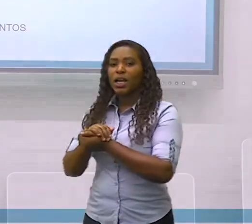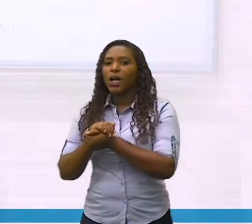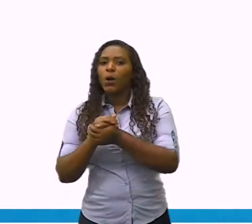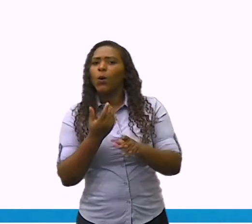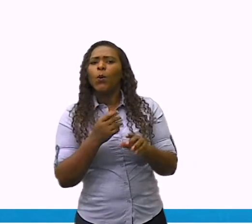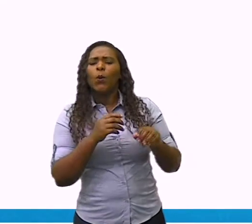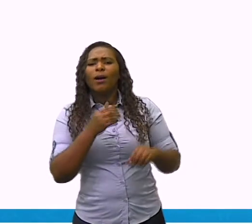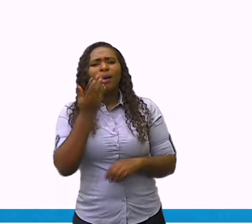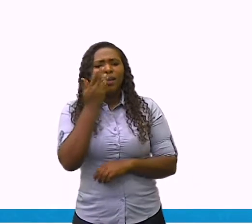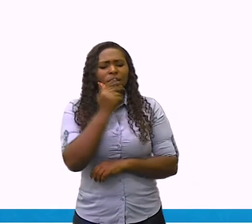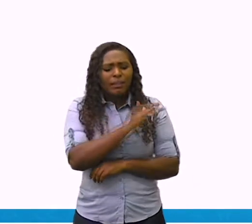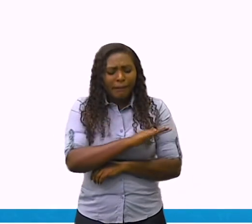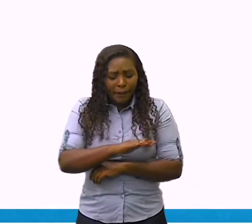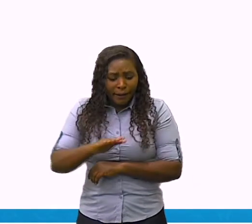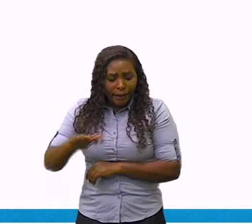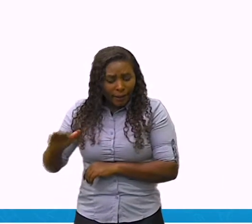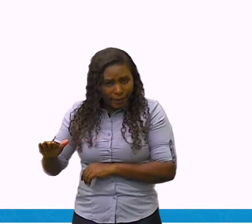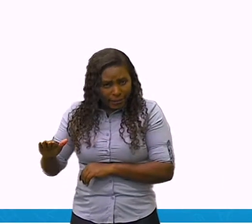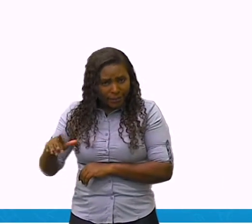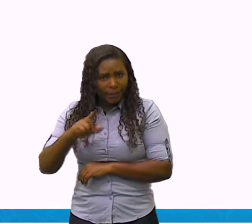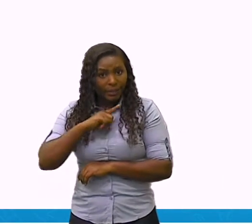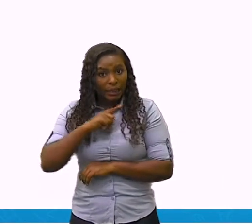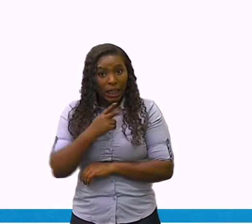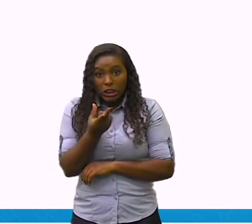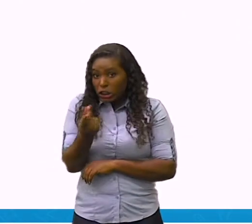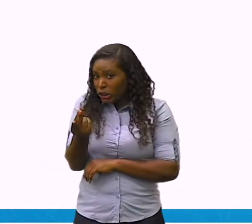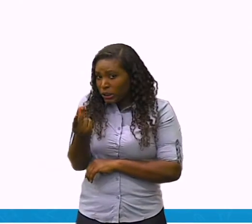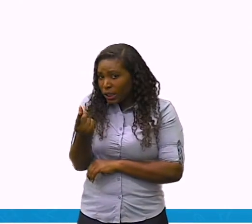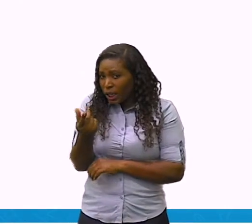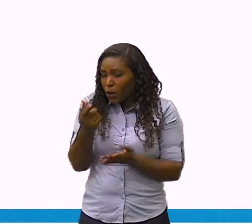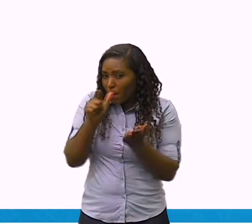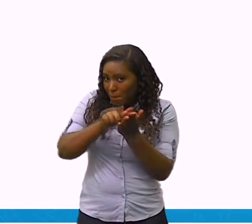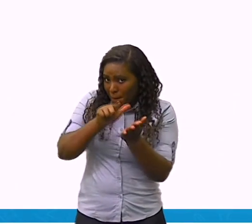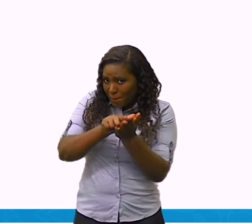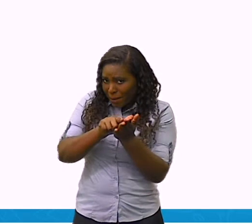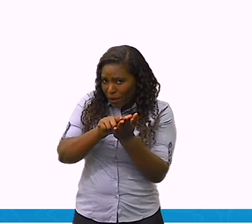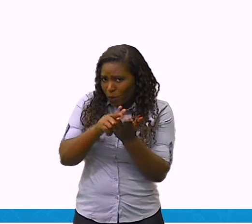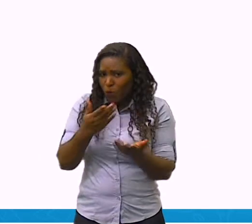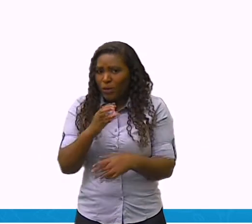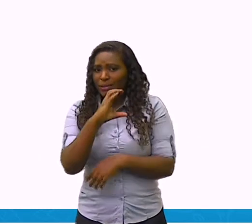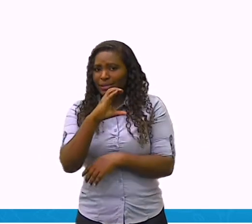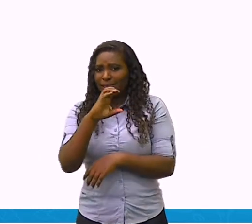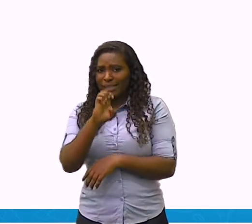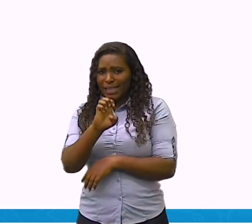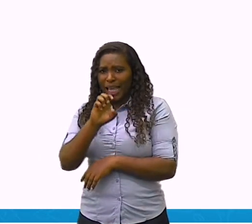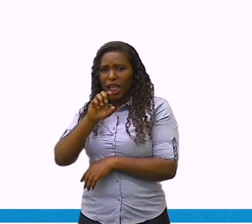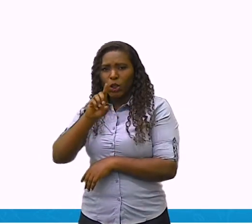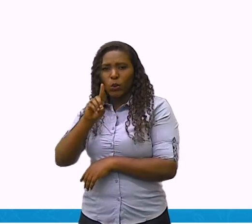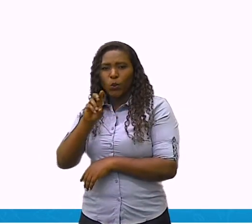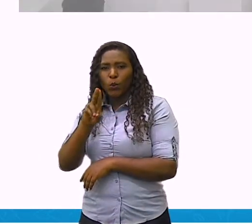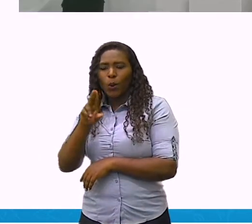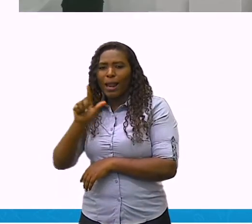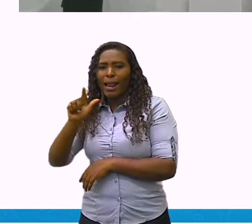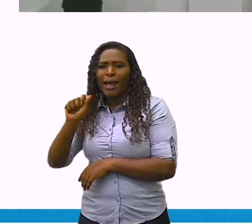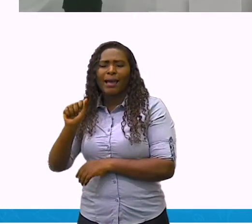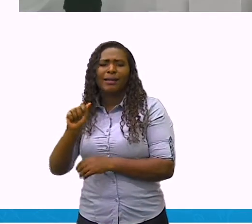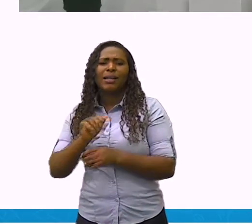comigo. Nós temos aqui o Caio. O Caio está segurando uma cédula de qual valor?